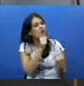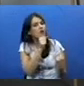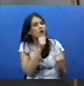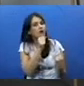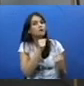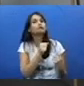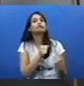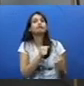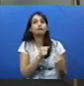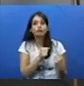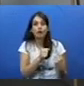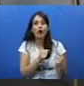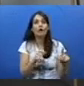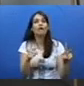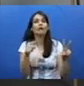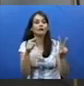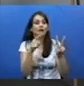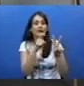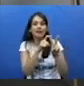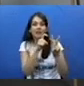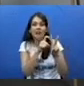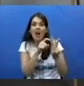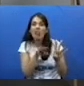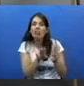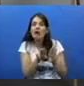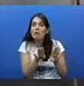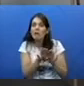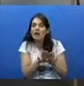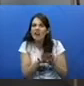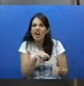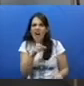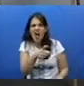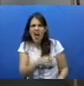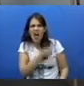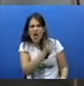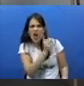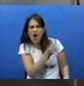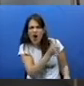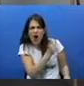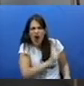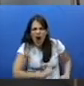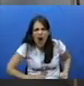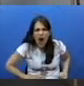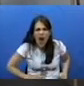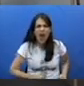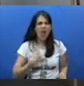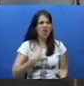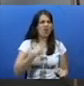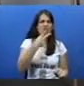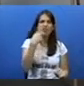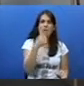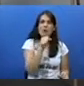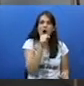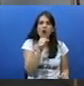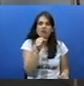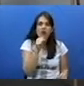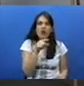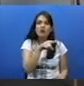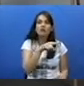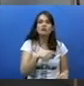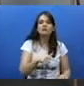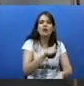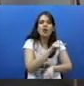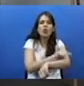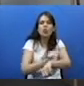o veterinário ficou bravo com ela, falou, o que é isso, menina? Mais respeito, eu vou falar ali para sua avó que você está faltando